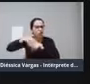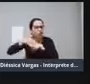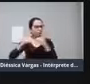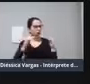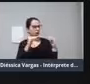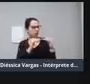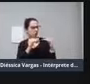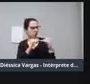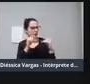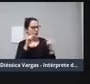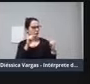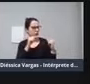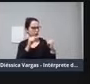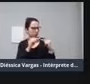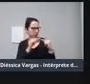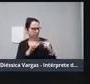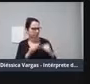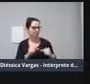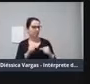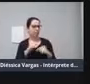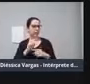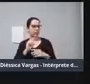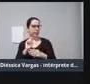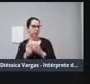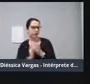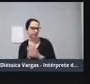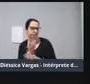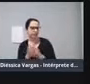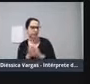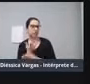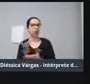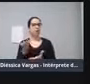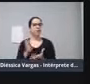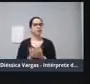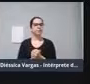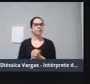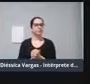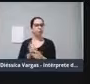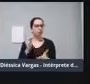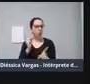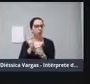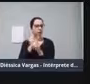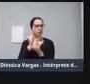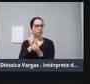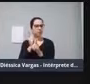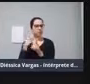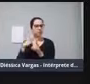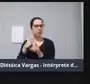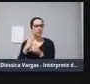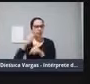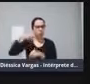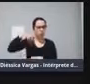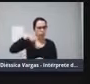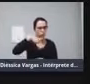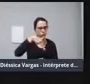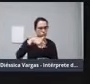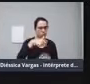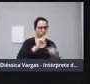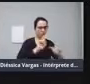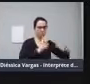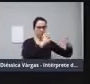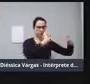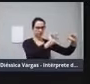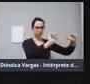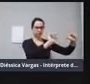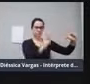assim que os alunos encontrassem o inseto correspondente, eles deveriam ir até o painel e colocar a imagem,